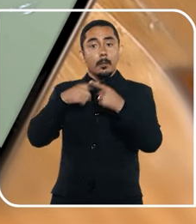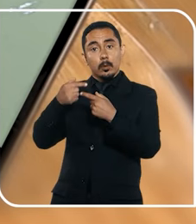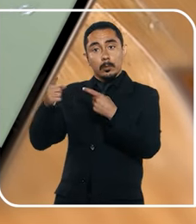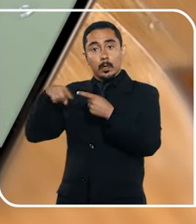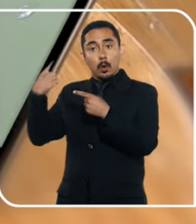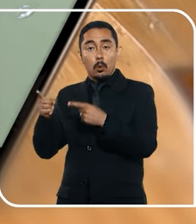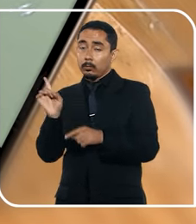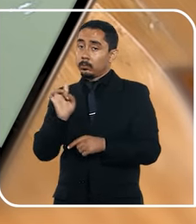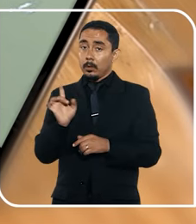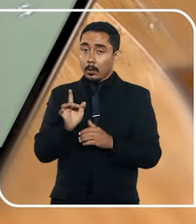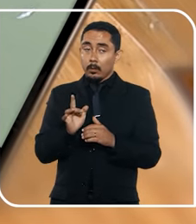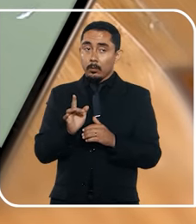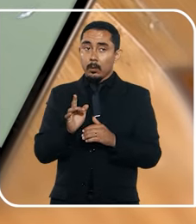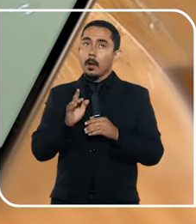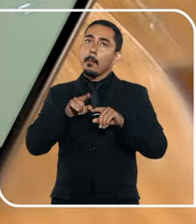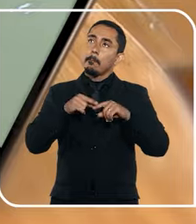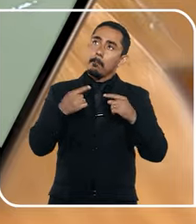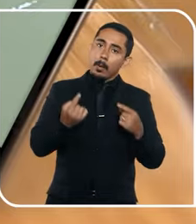Porém,